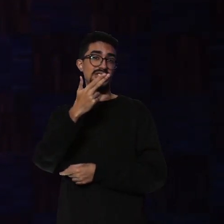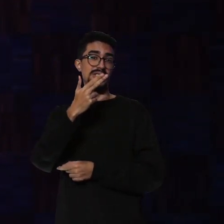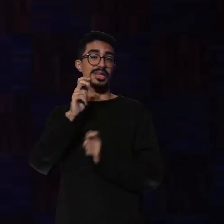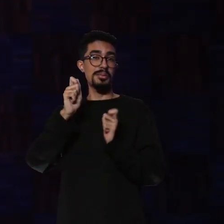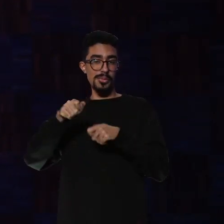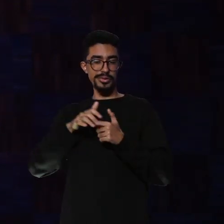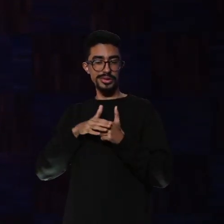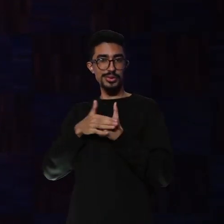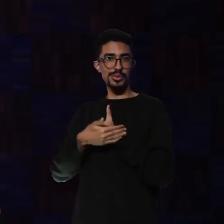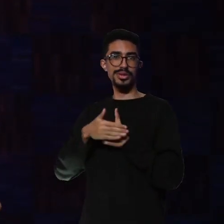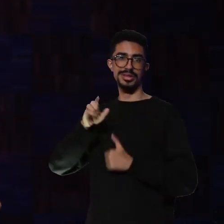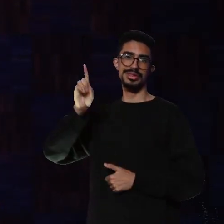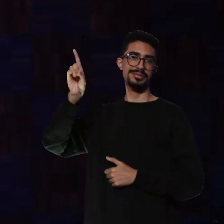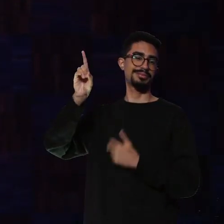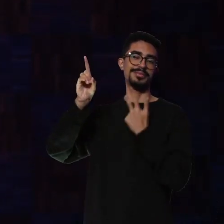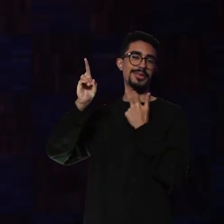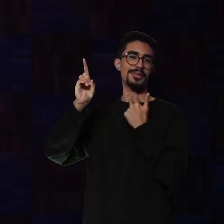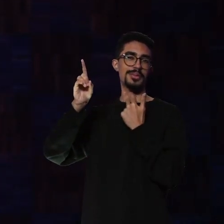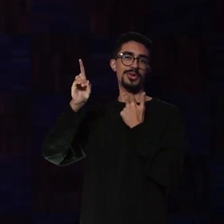não de acordo com o que Deus colocou para mim.